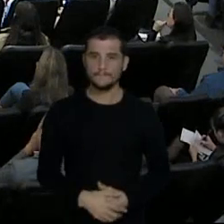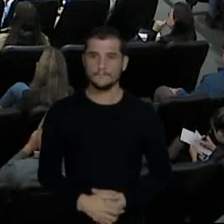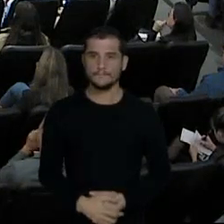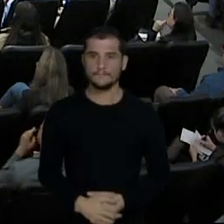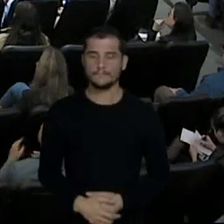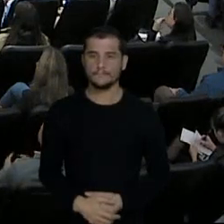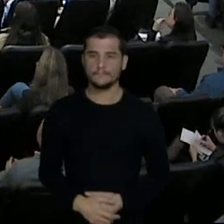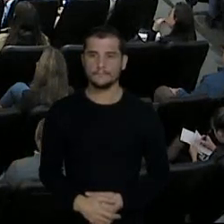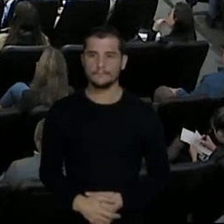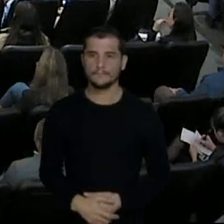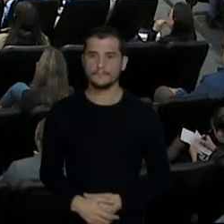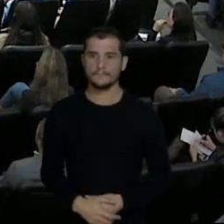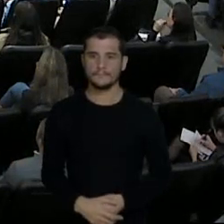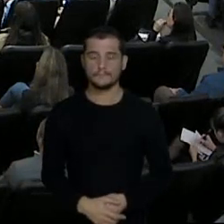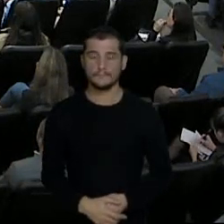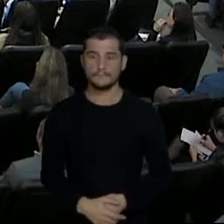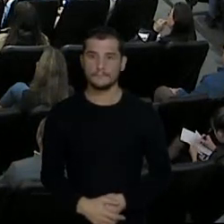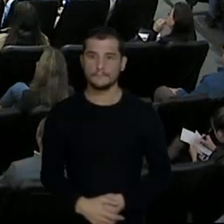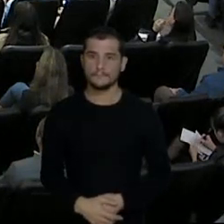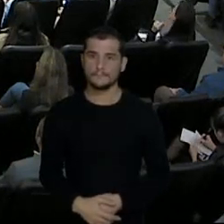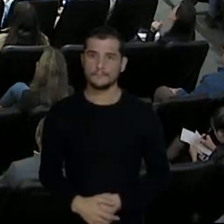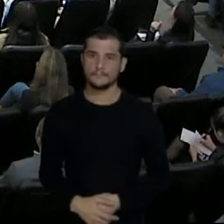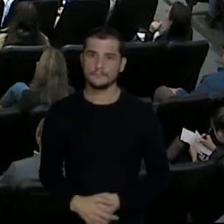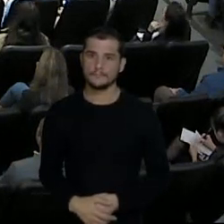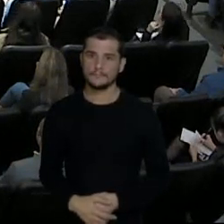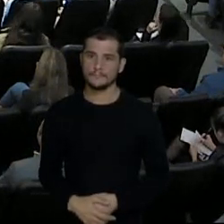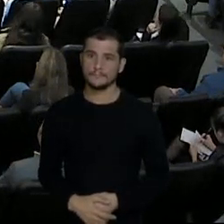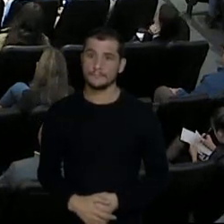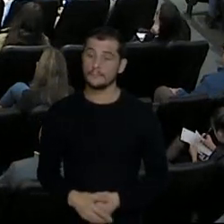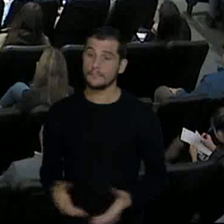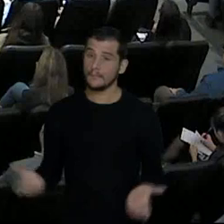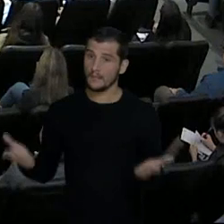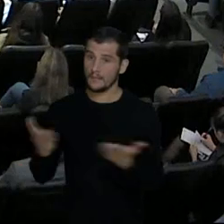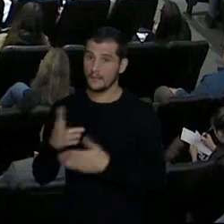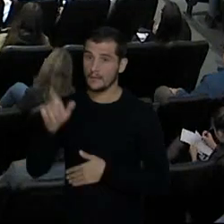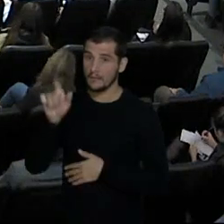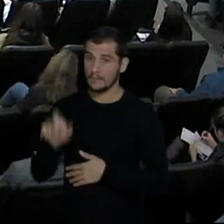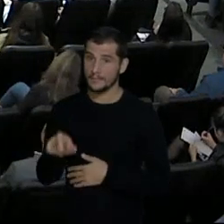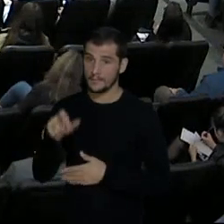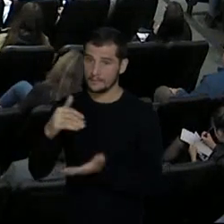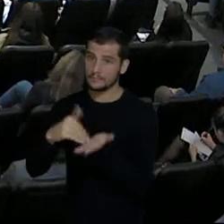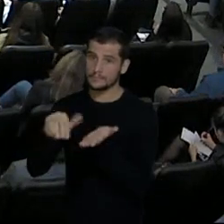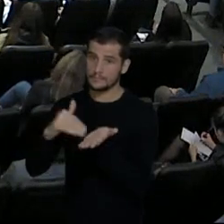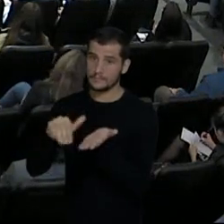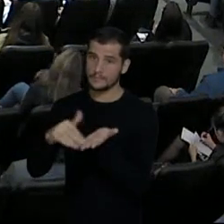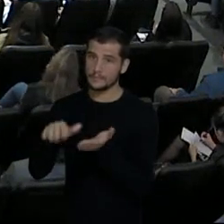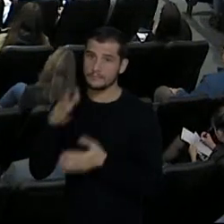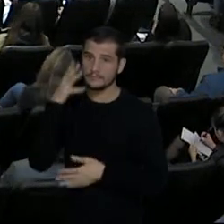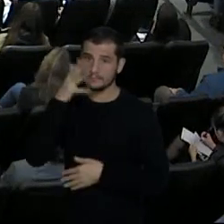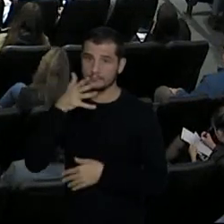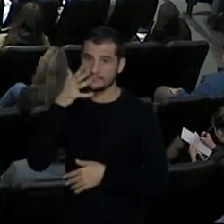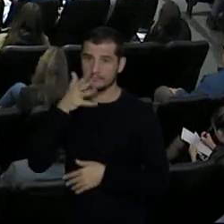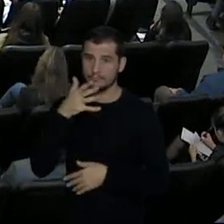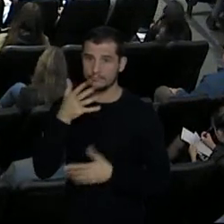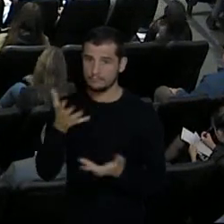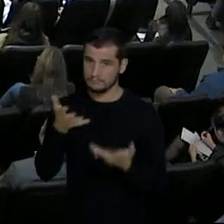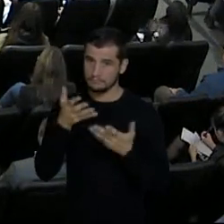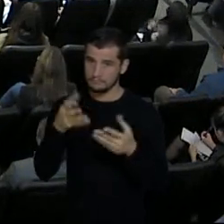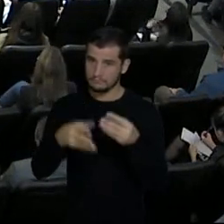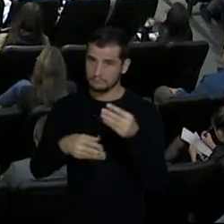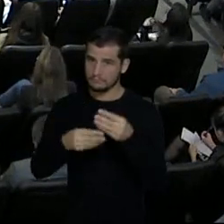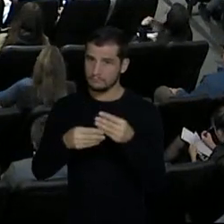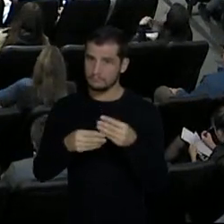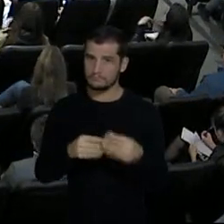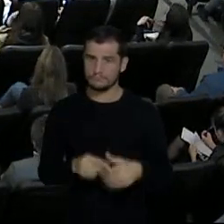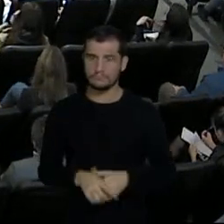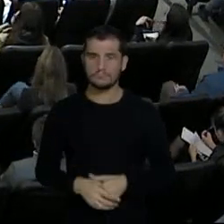L vamos lá vou passar para eles aqui ó pode contar um pouquinho não sei se a Fabi quer contar um Pou aqui levanta